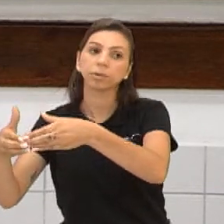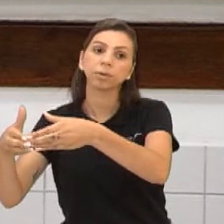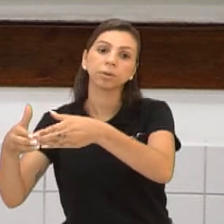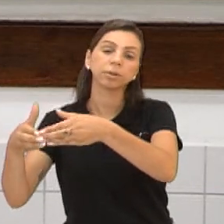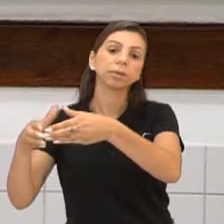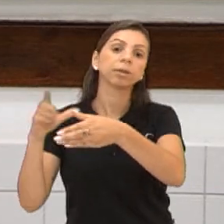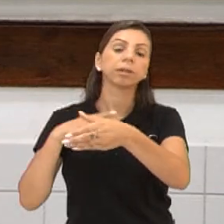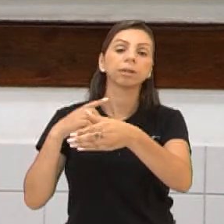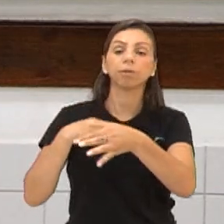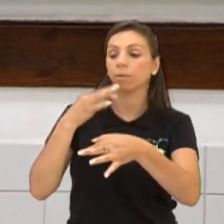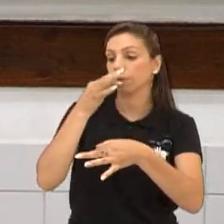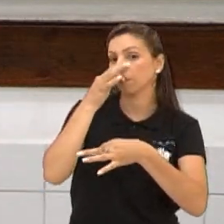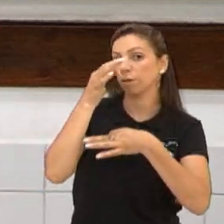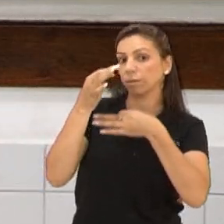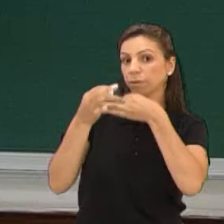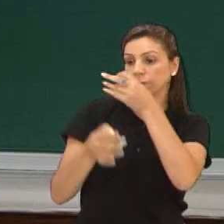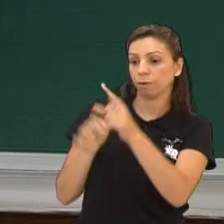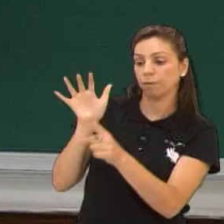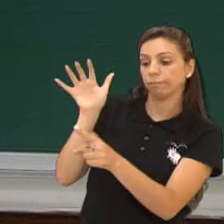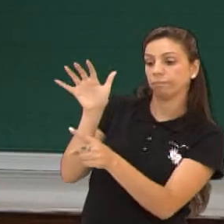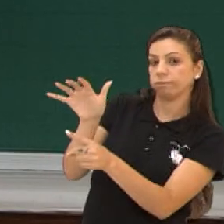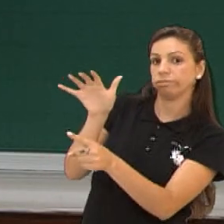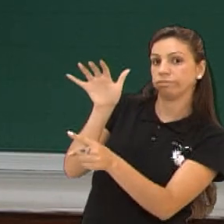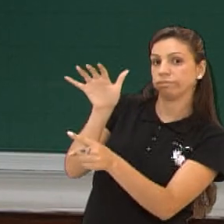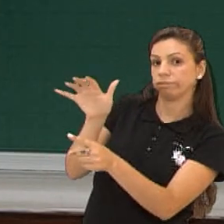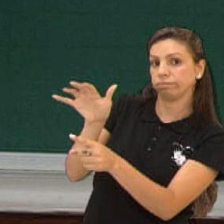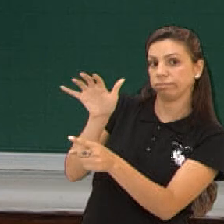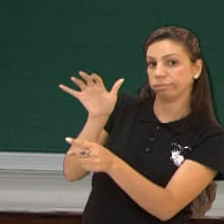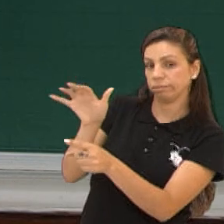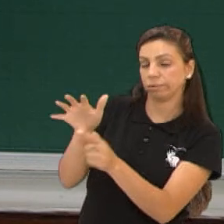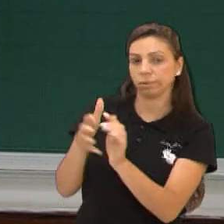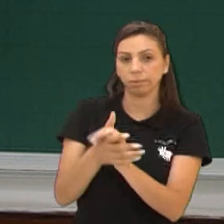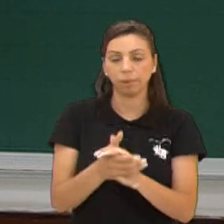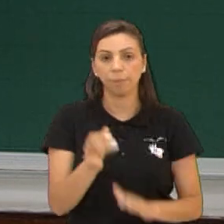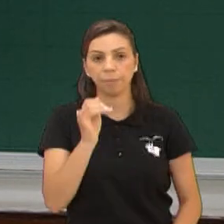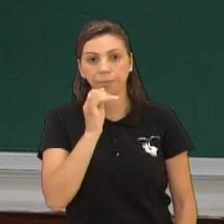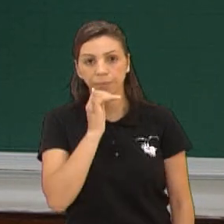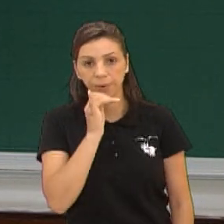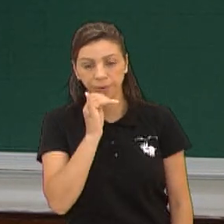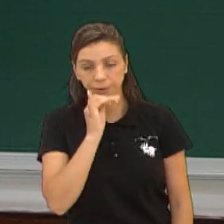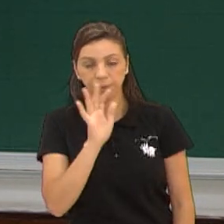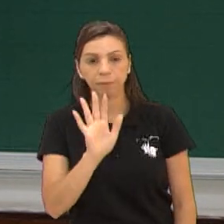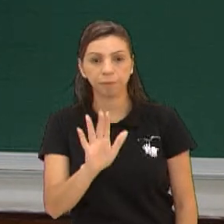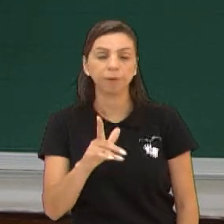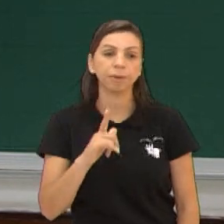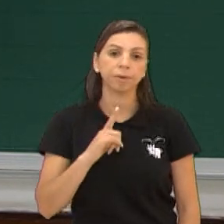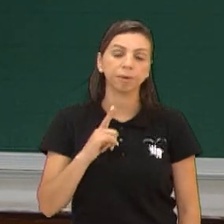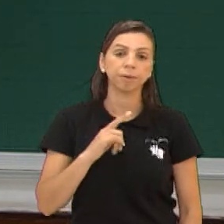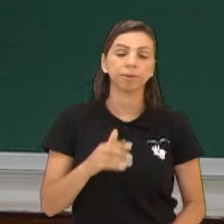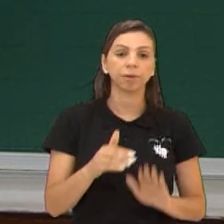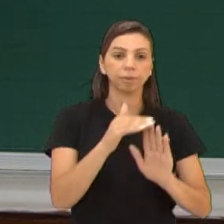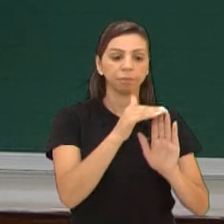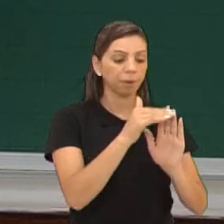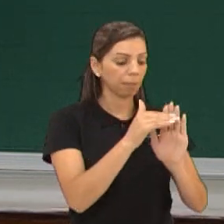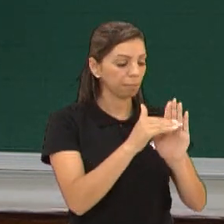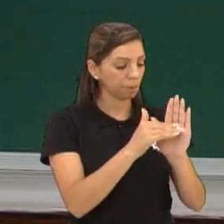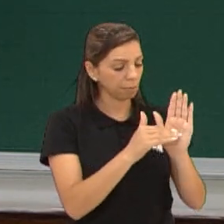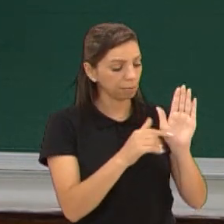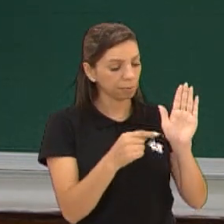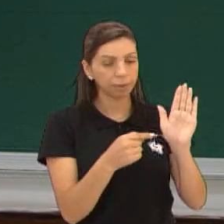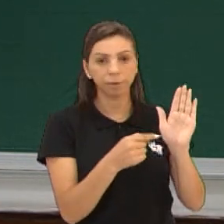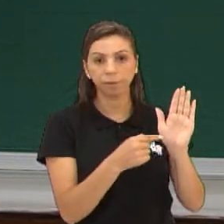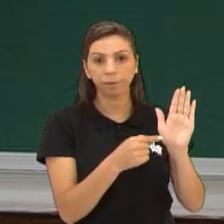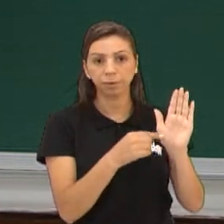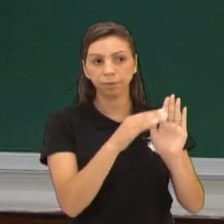uma argumentação indutiva Beleza então vai dar um exemplo quando eu pego vários elementos né